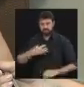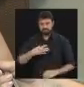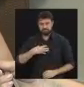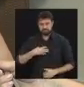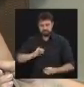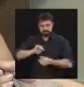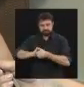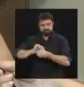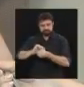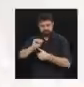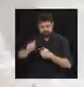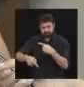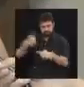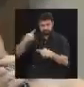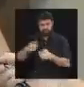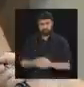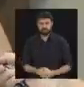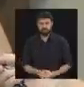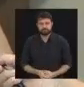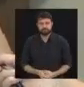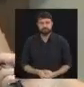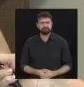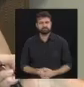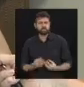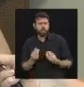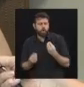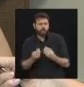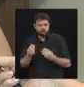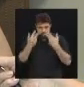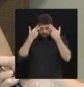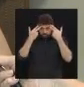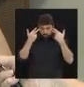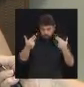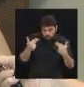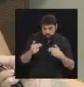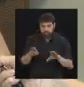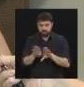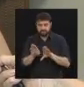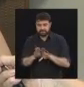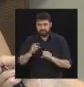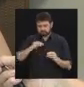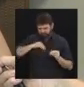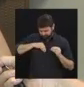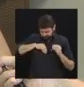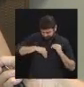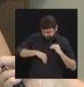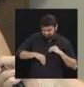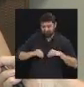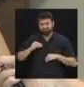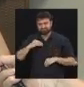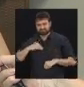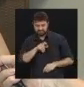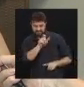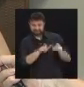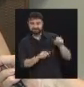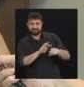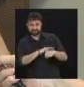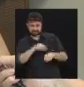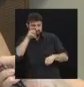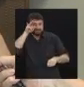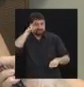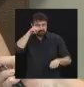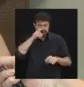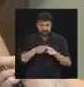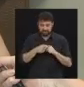mais adequada com as pessoas. Como é muito comum a depressão nessa síndrome, né, porque o